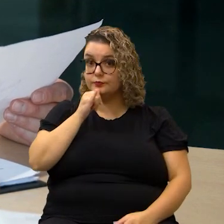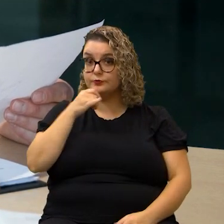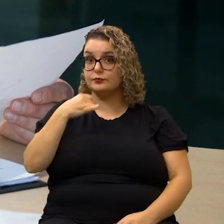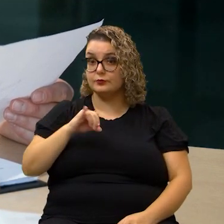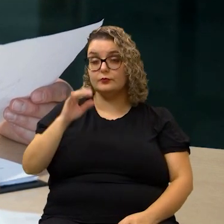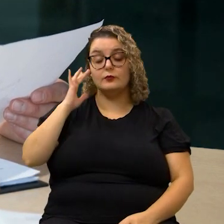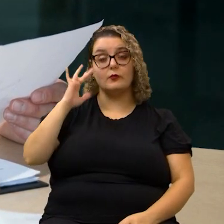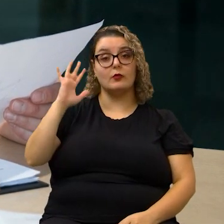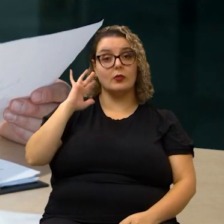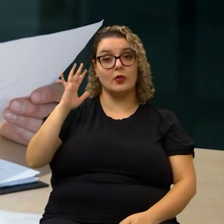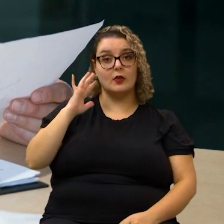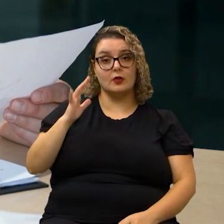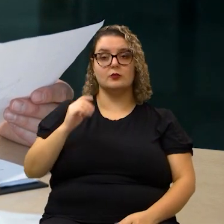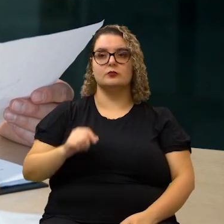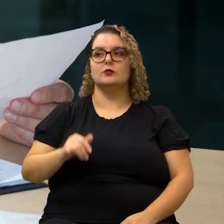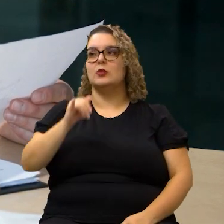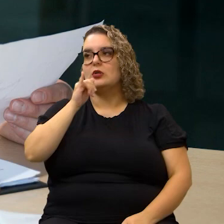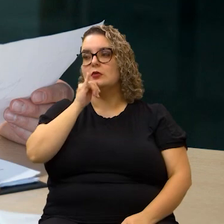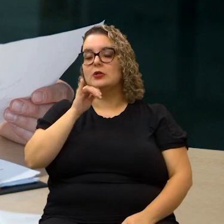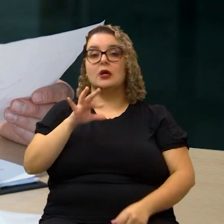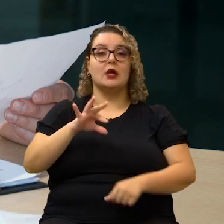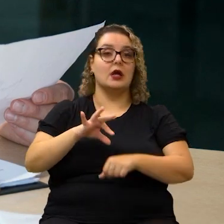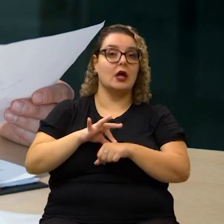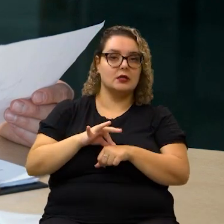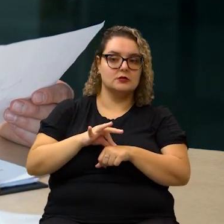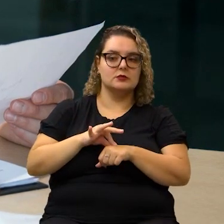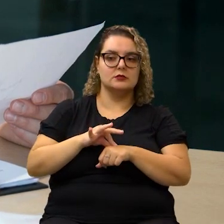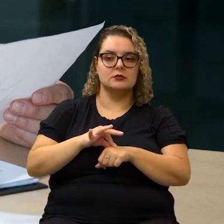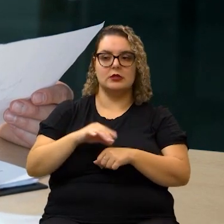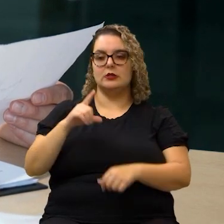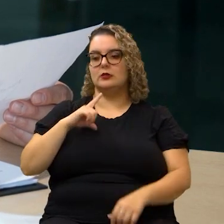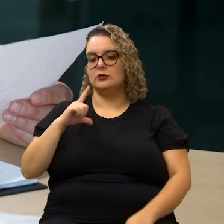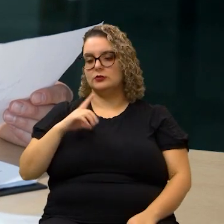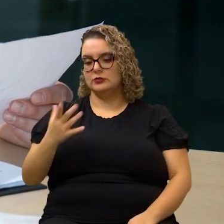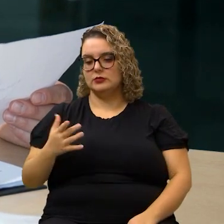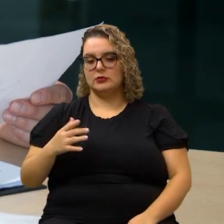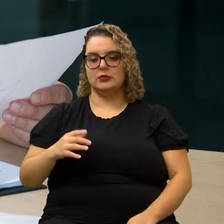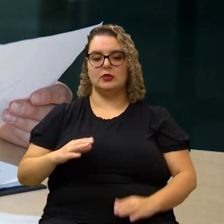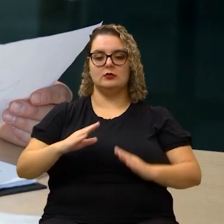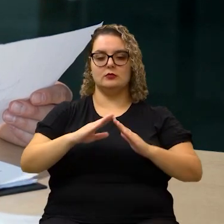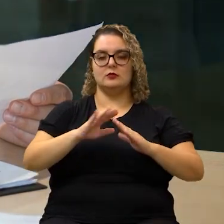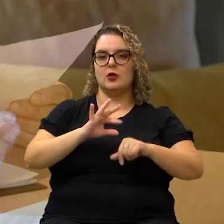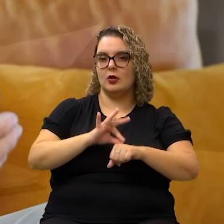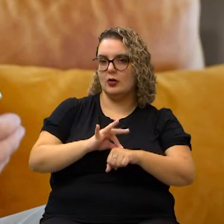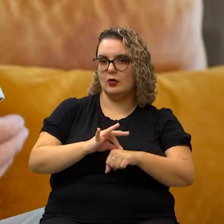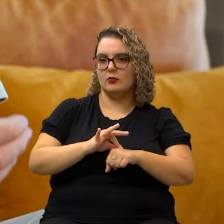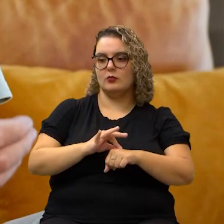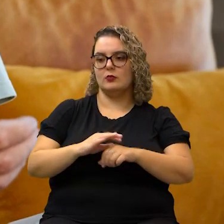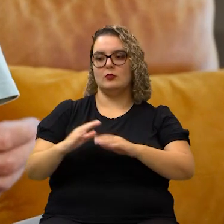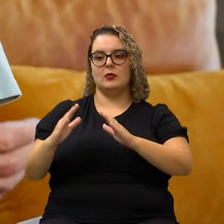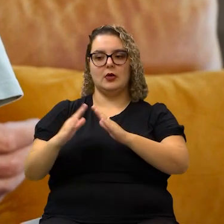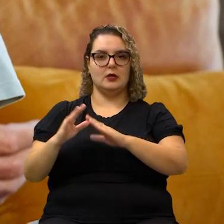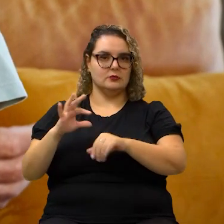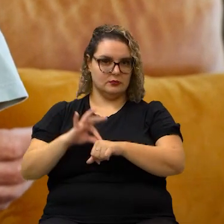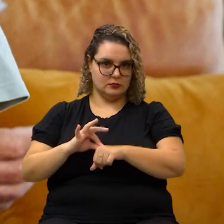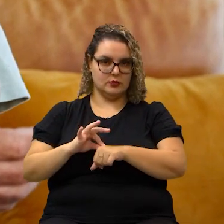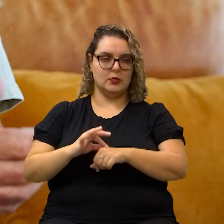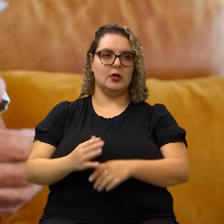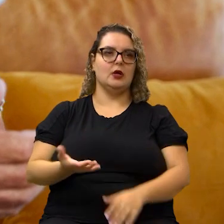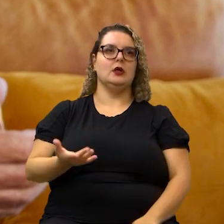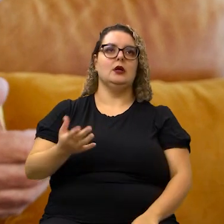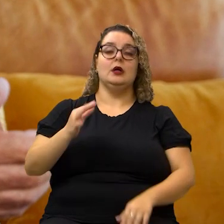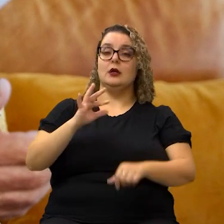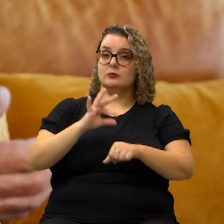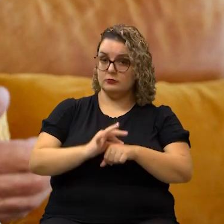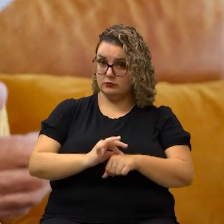se a gente pensar, por exemplo, na questão de carnes, né? Então você tem lá um açougue, uma casa de carnes. A carne